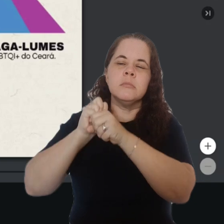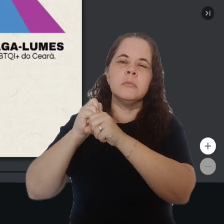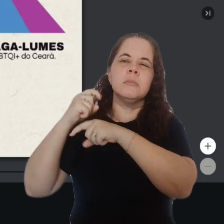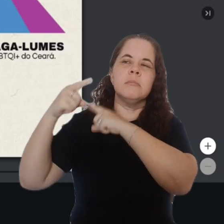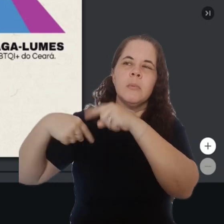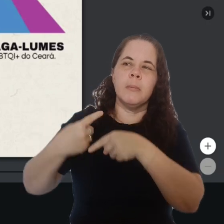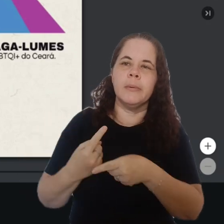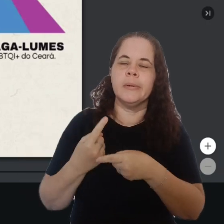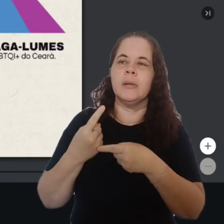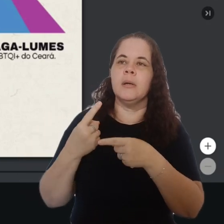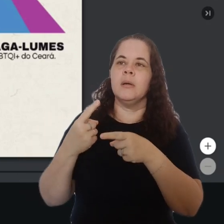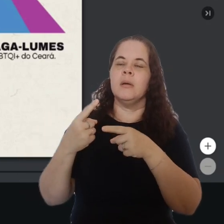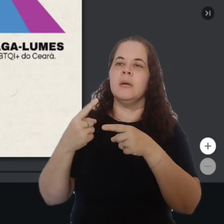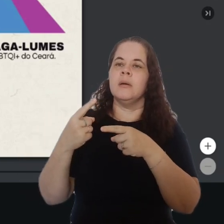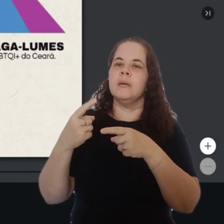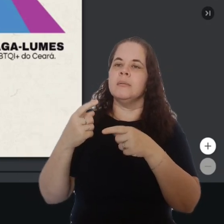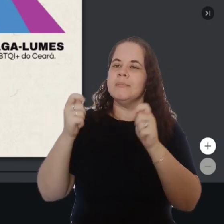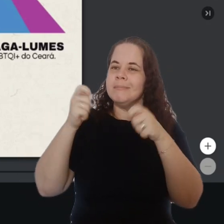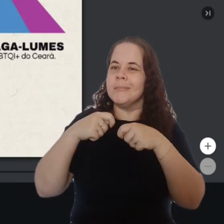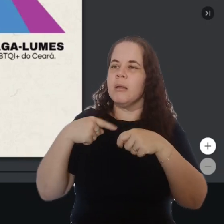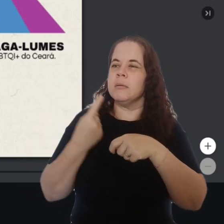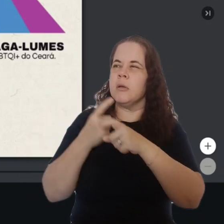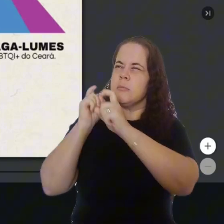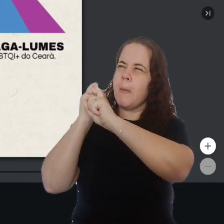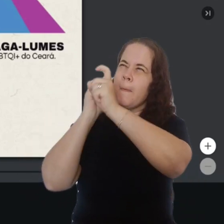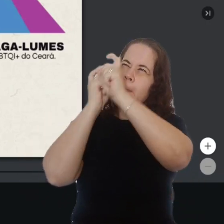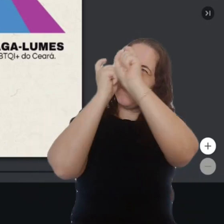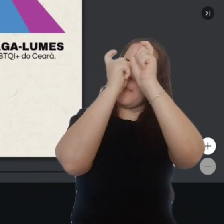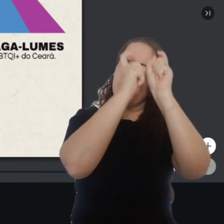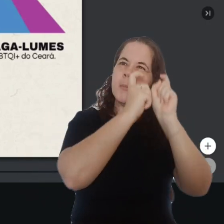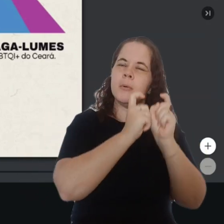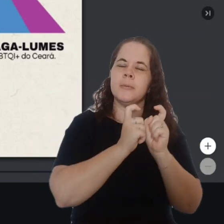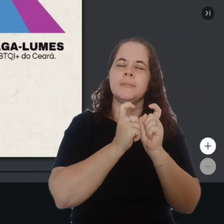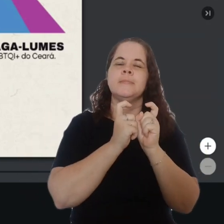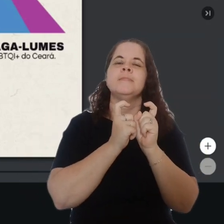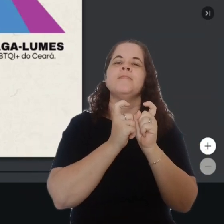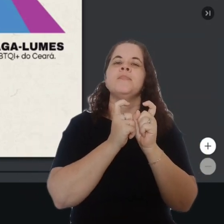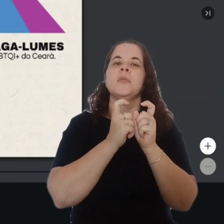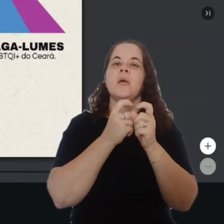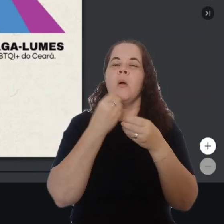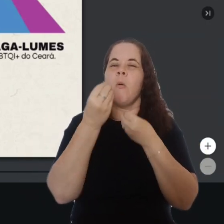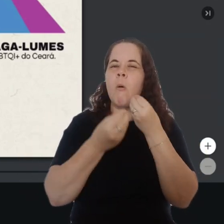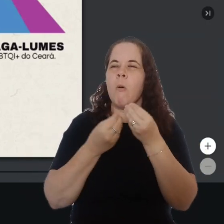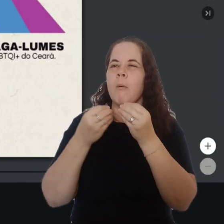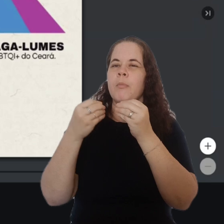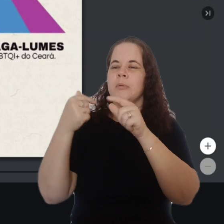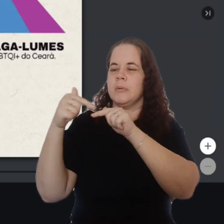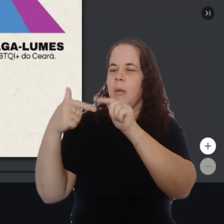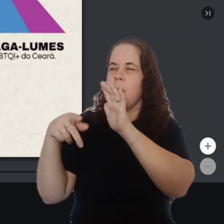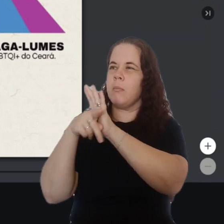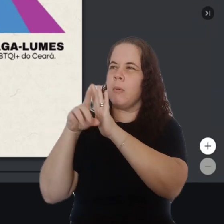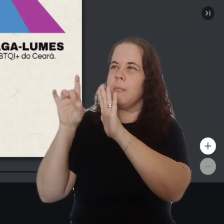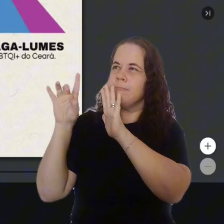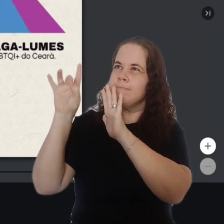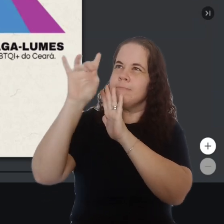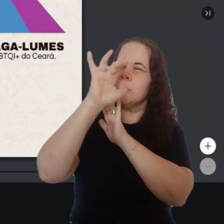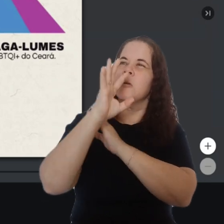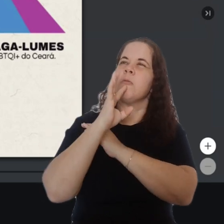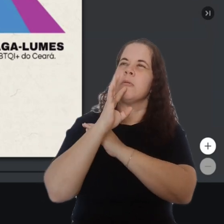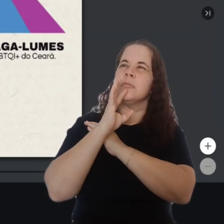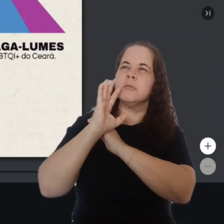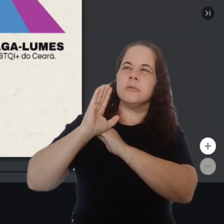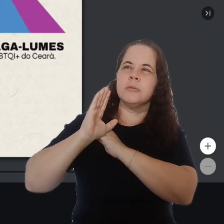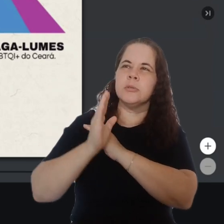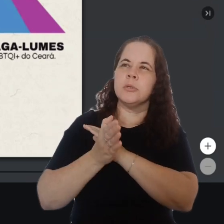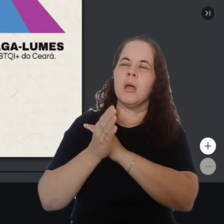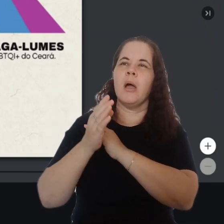já uma construção de diálogo, de afinidade, de estética, de a gente também já conhecer o trabalho, da gente